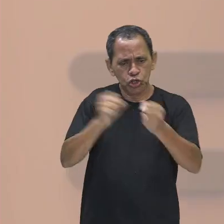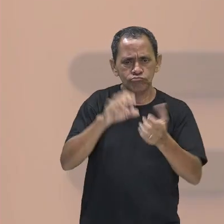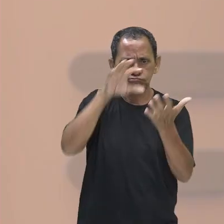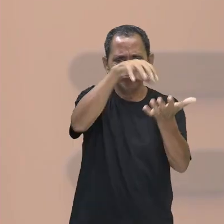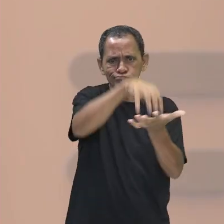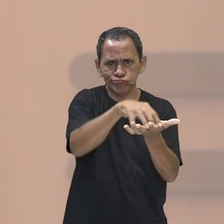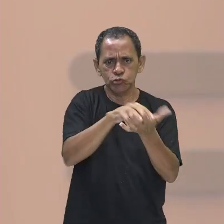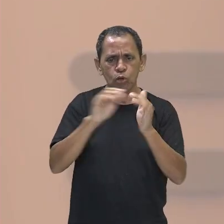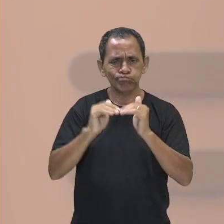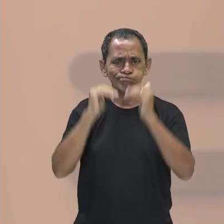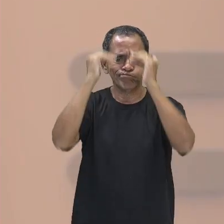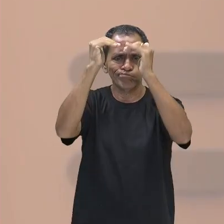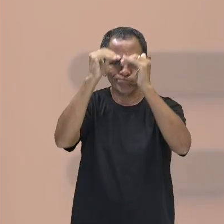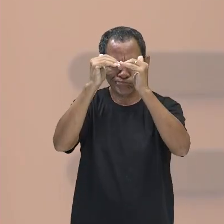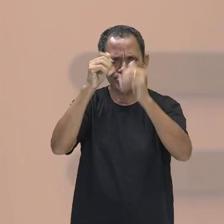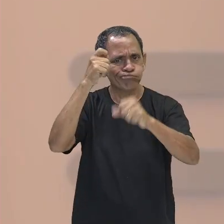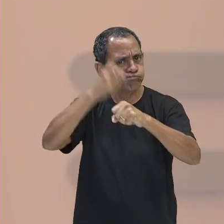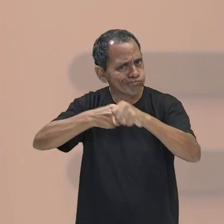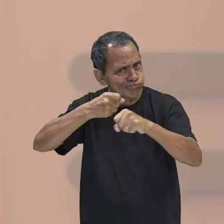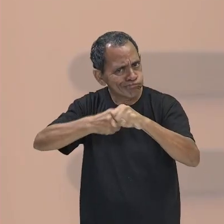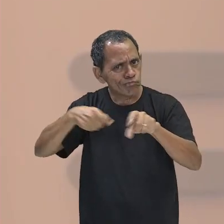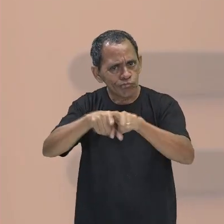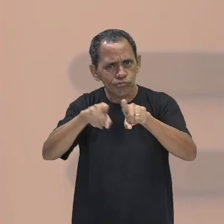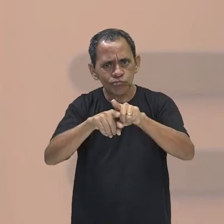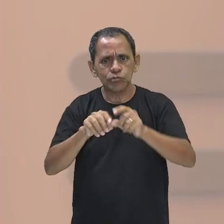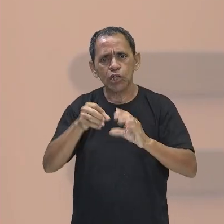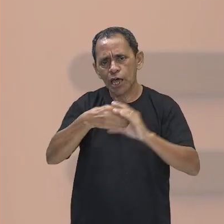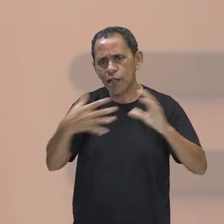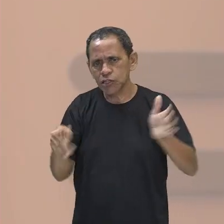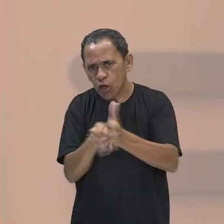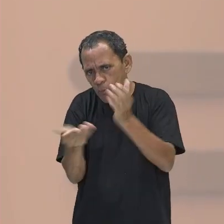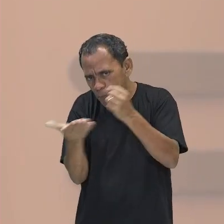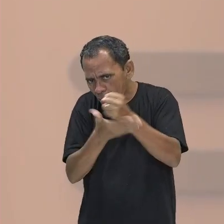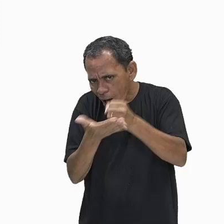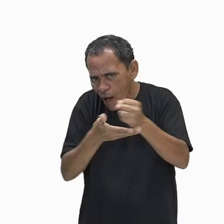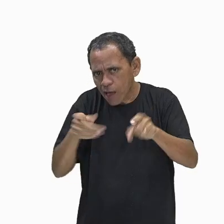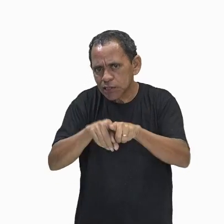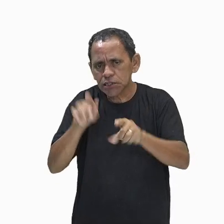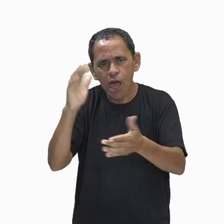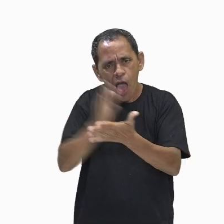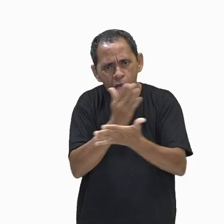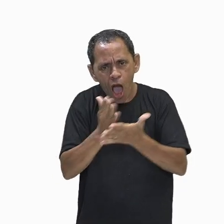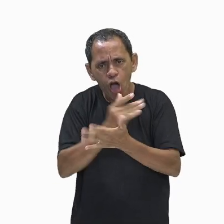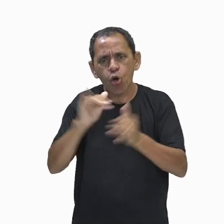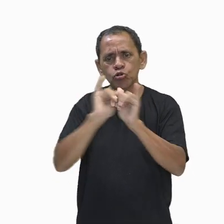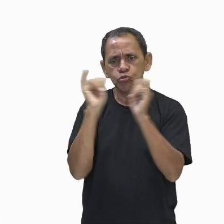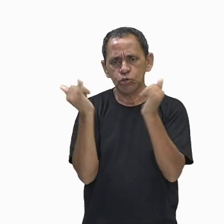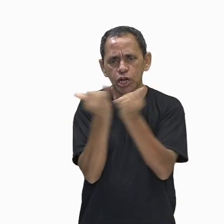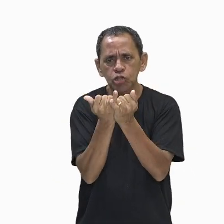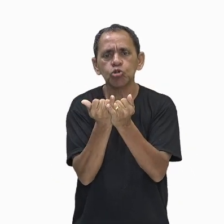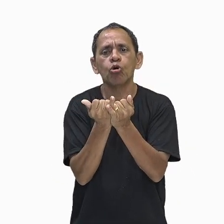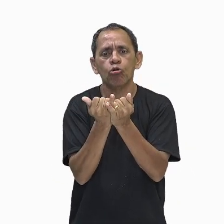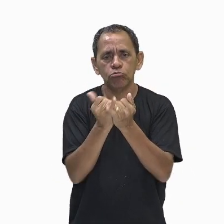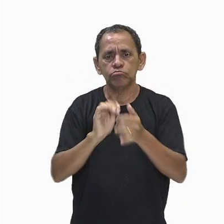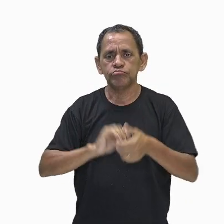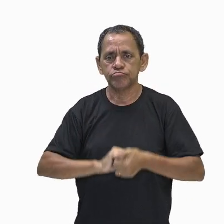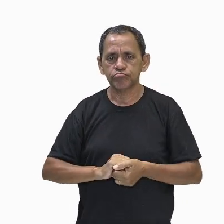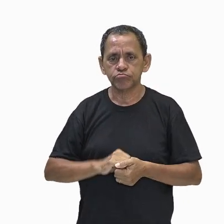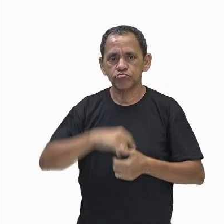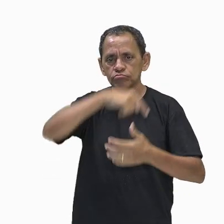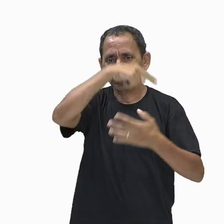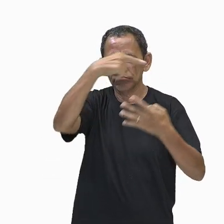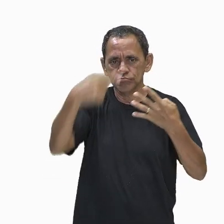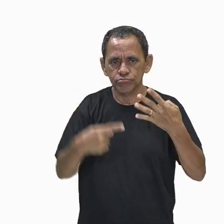sólido. Vamos então aí falar algumas características básicas de alguns dos imperadores então do Médio Império. Temos aí